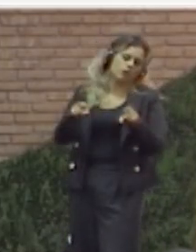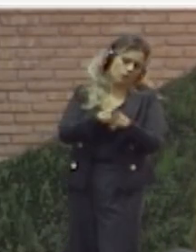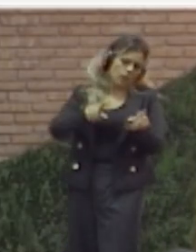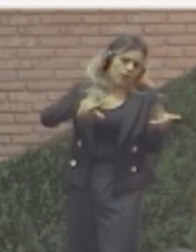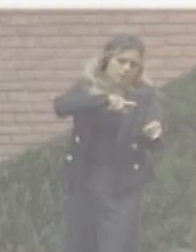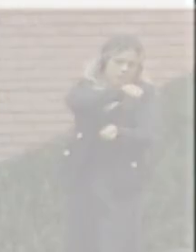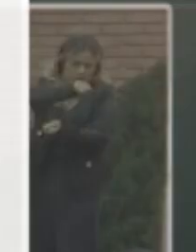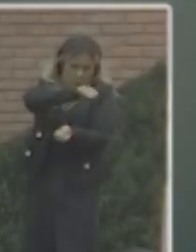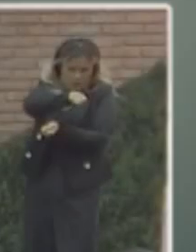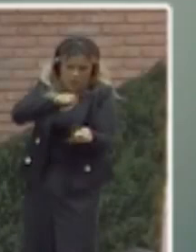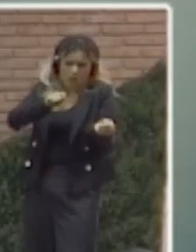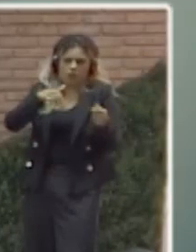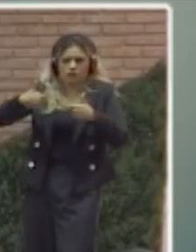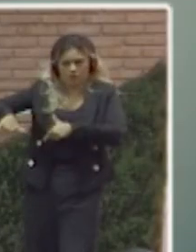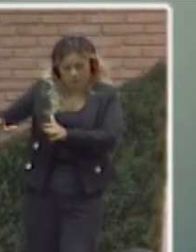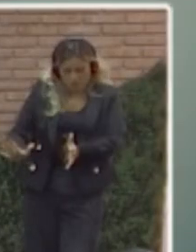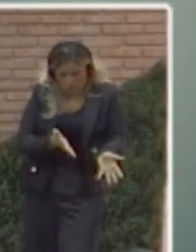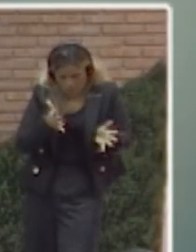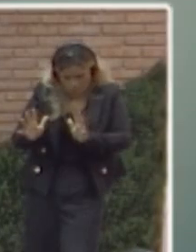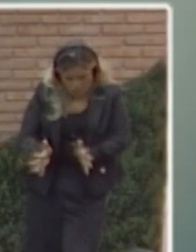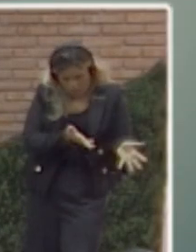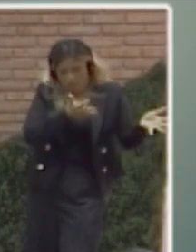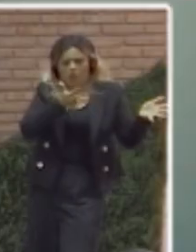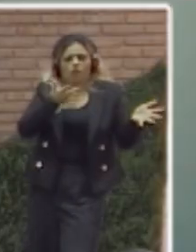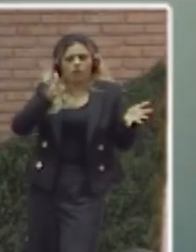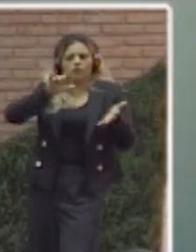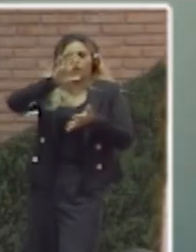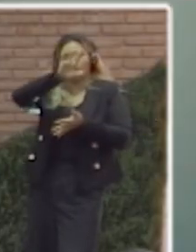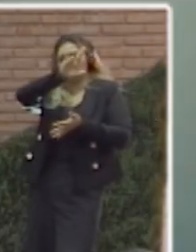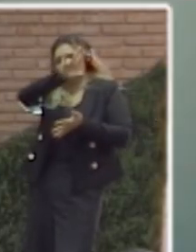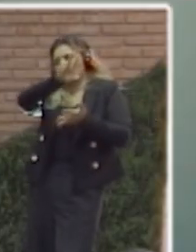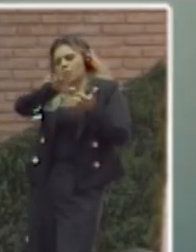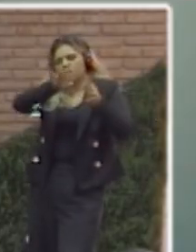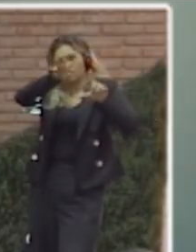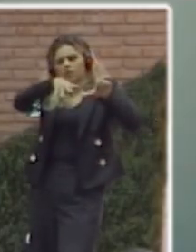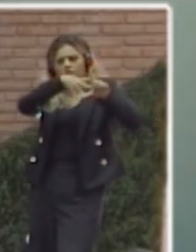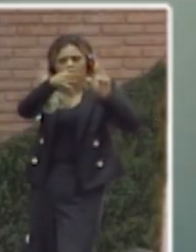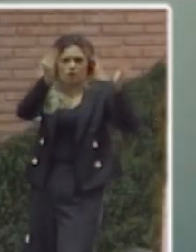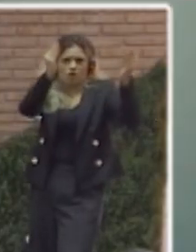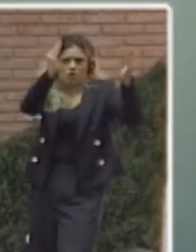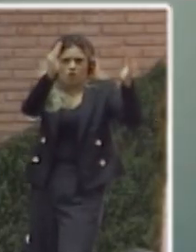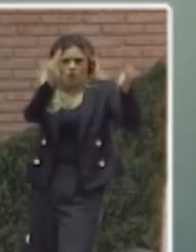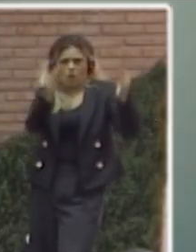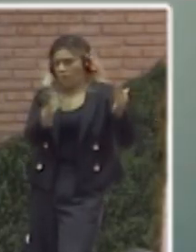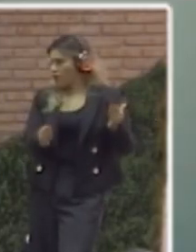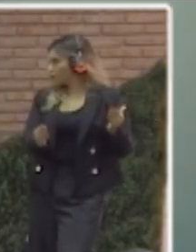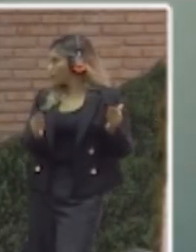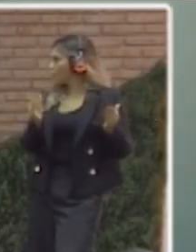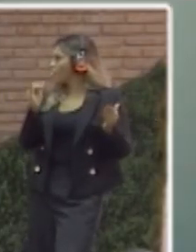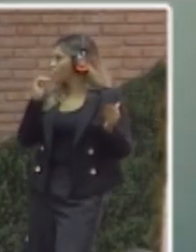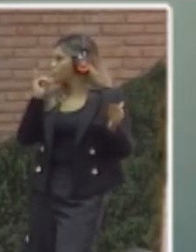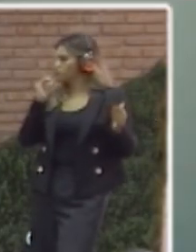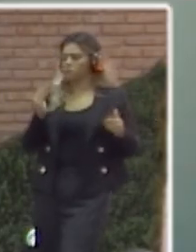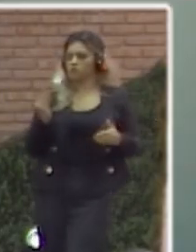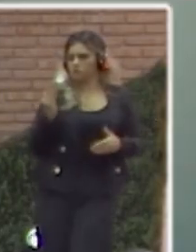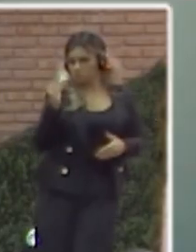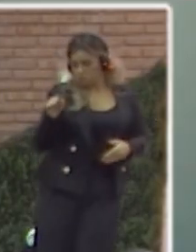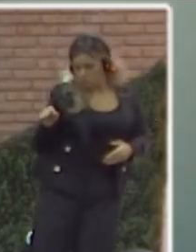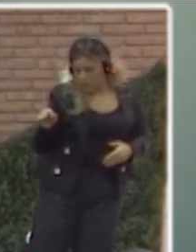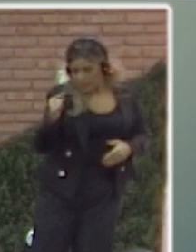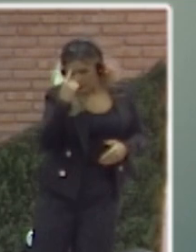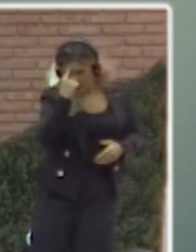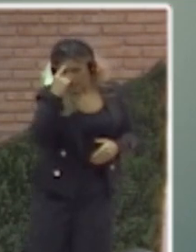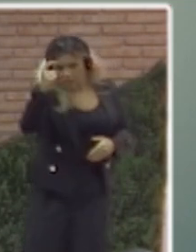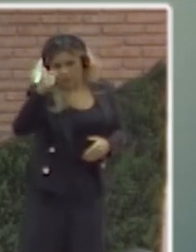Sustentabilidade, produtividade. Então, tem vários itens que a gente compara, e daí a gente fala, bom, então essa